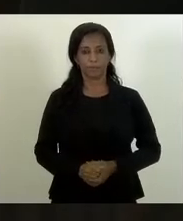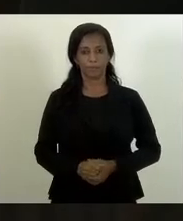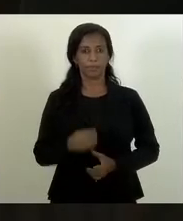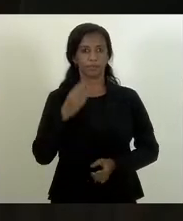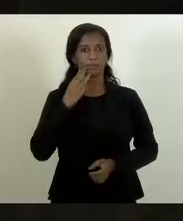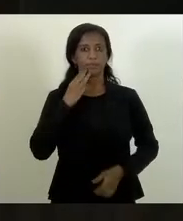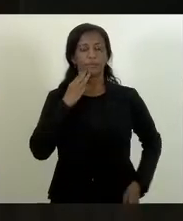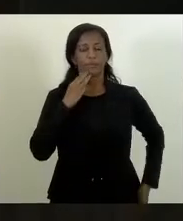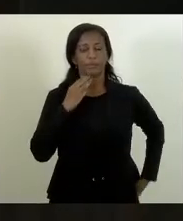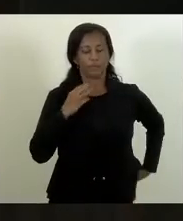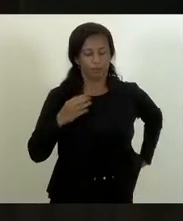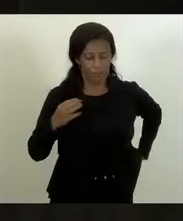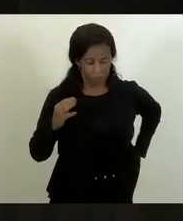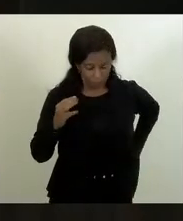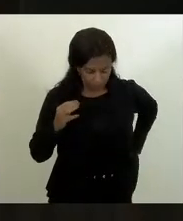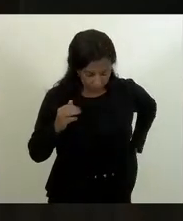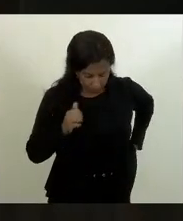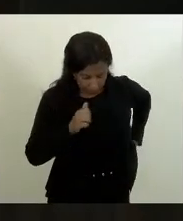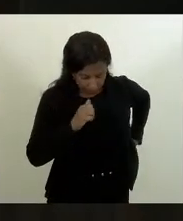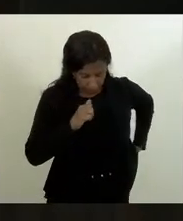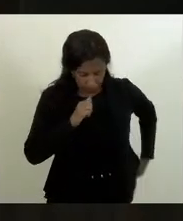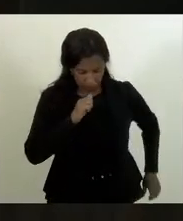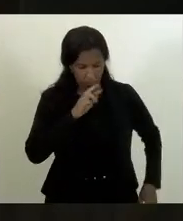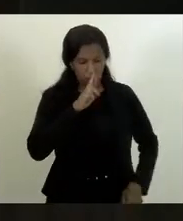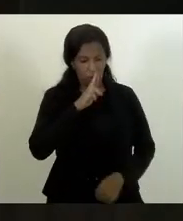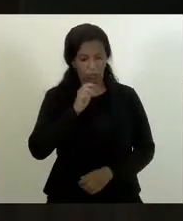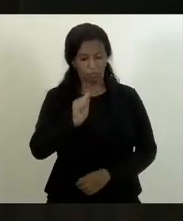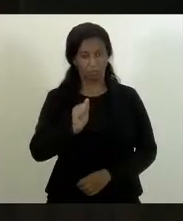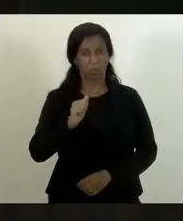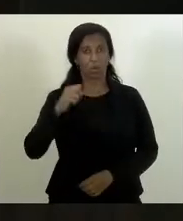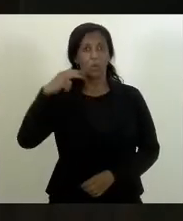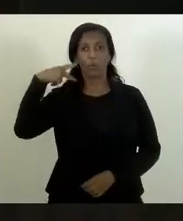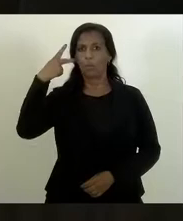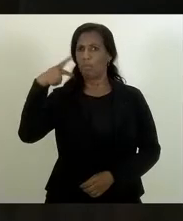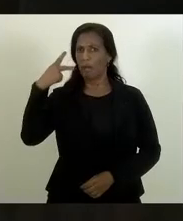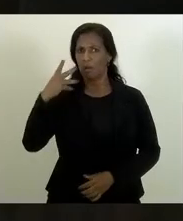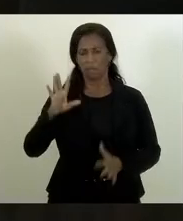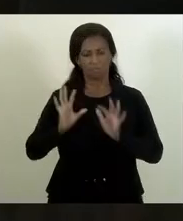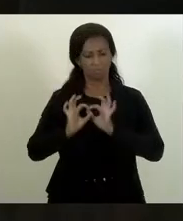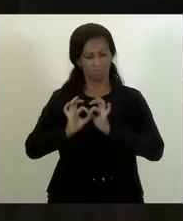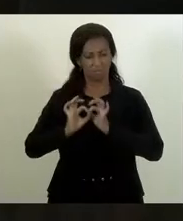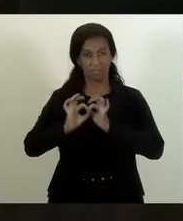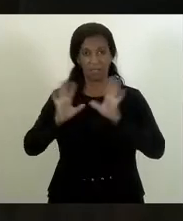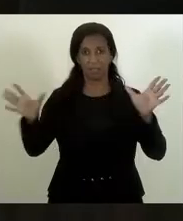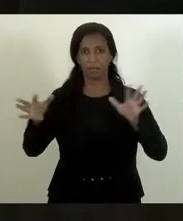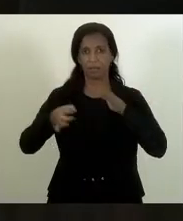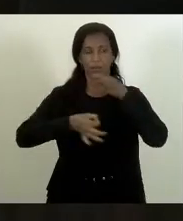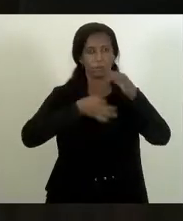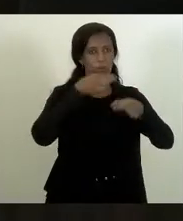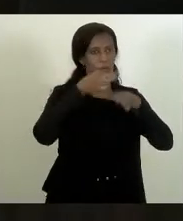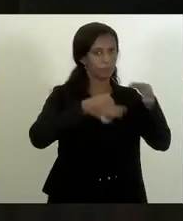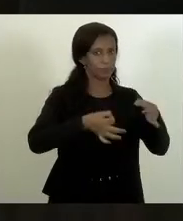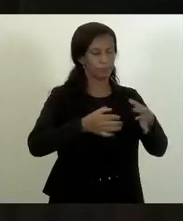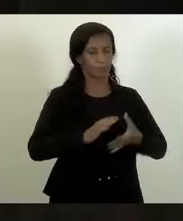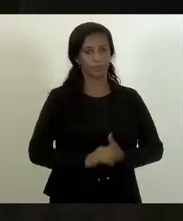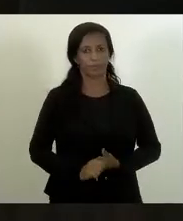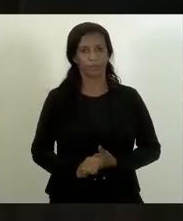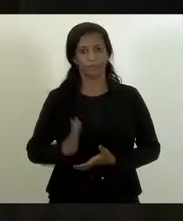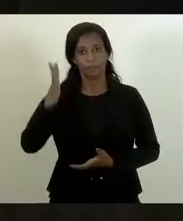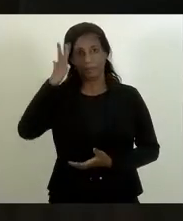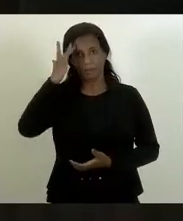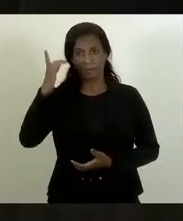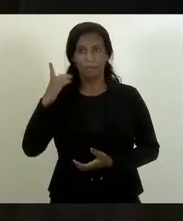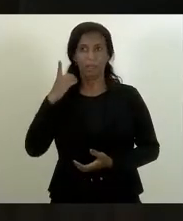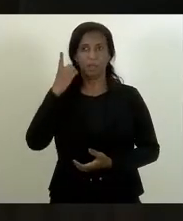Valdeck e Amorim. O parlamentar tem o direito de propor o que ele quiser. Né? Amanhã, deputado Luiz, não